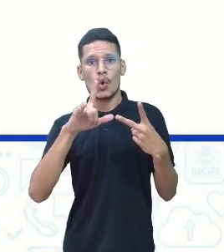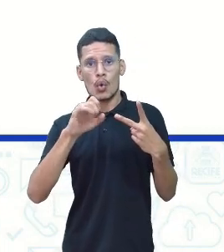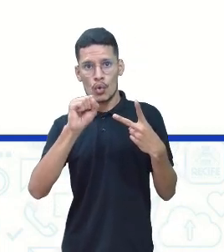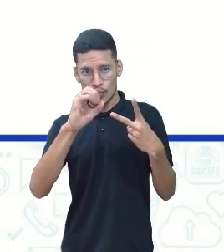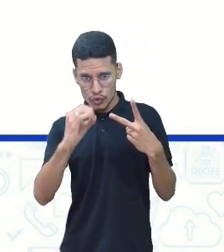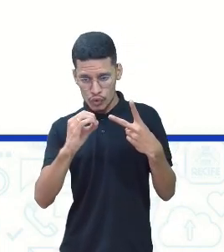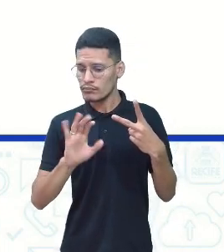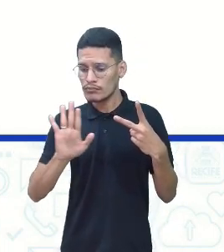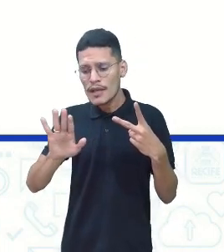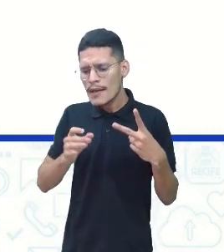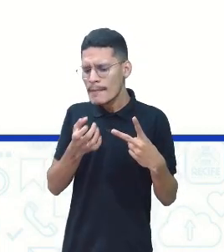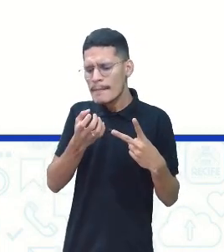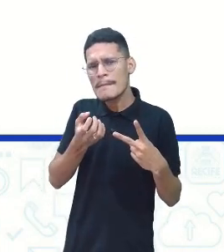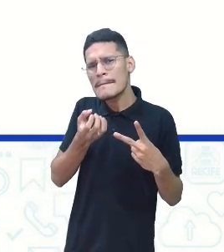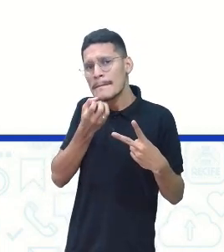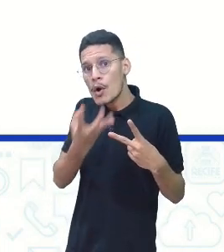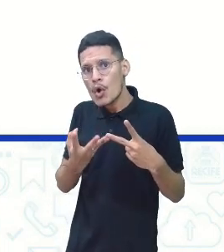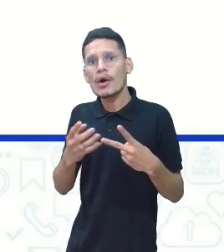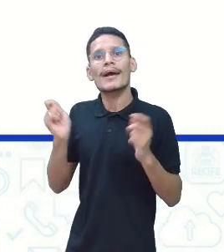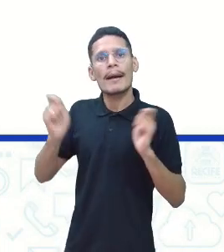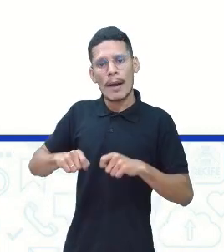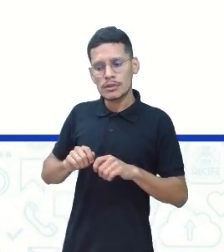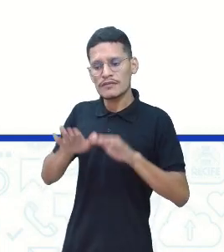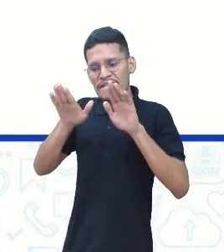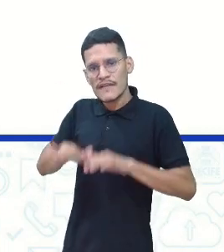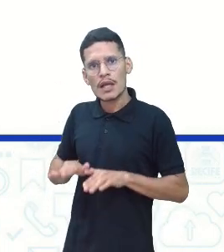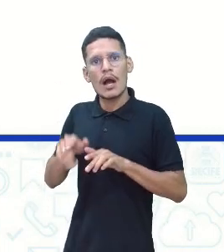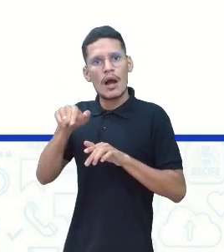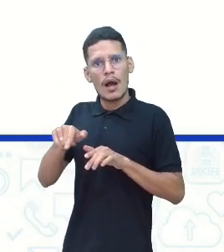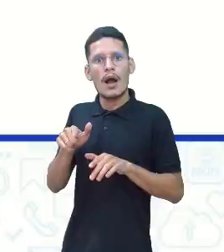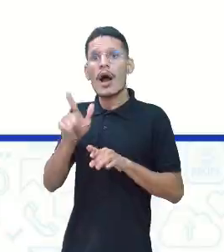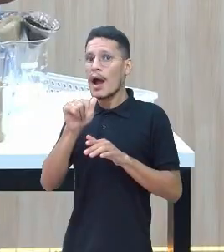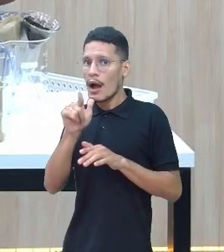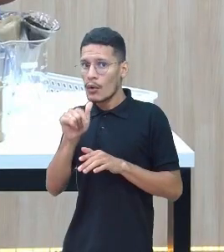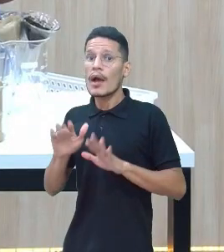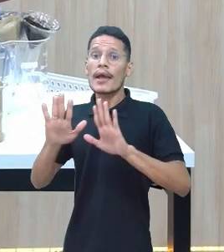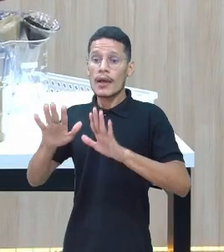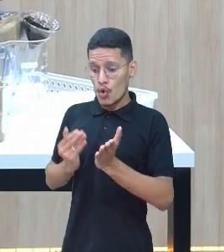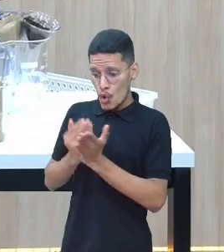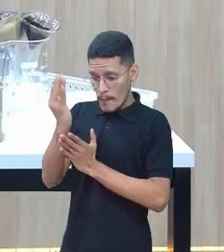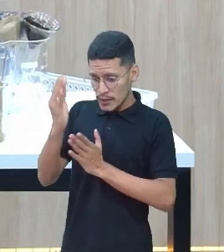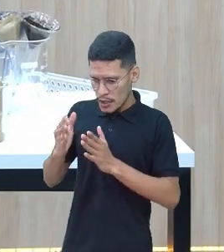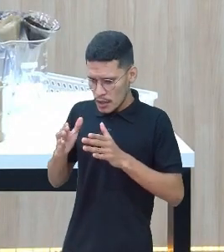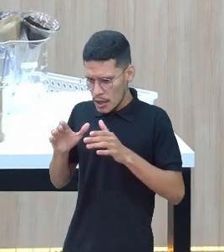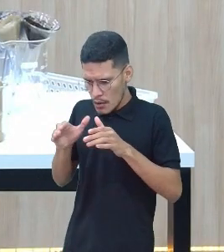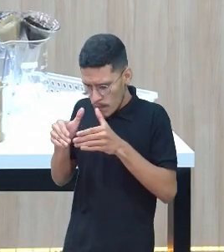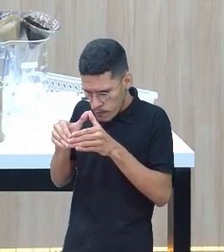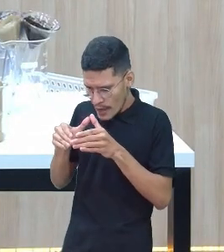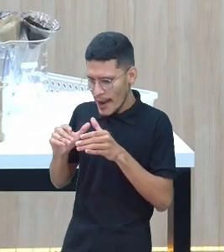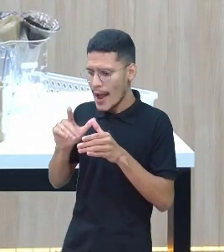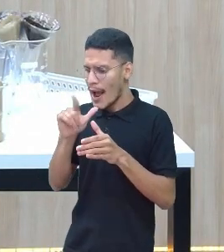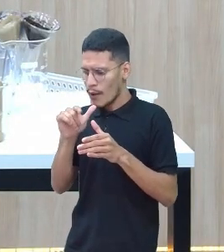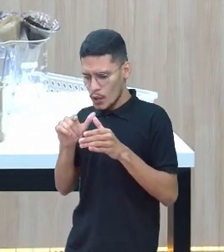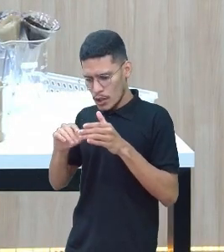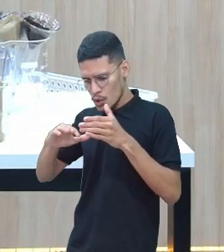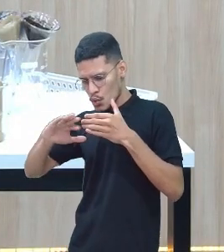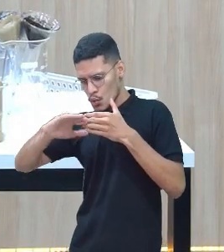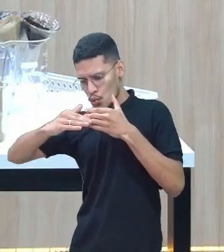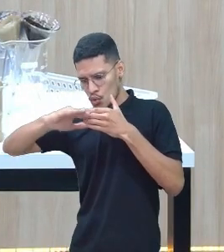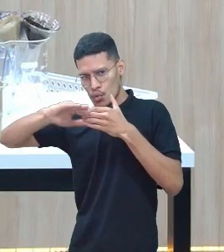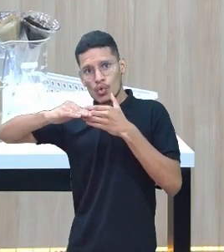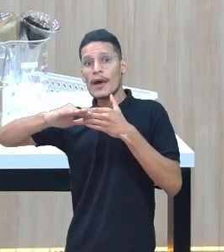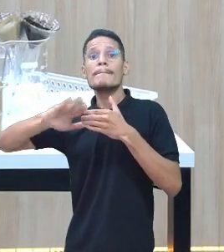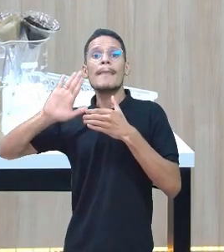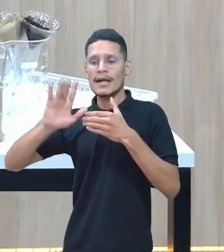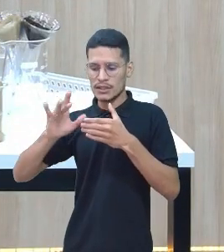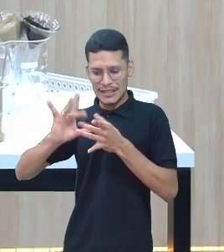permeável, né? A água vai ficar retida, primeiro ele vai se encharcar, né? E aí depois ele não deixa mais a